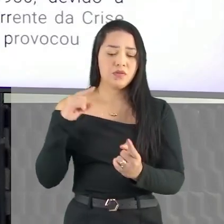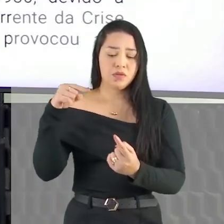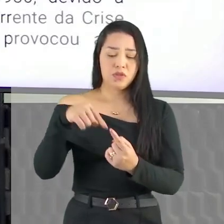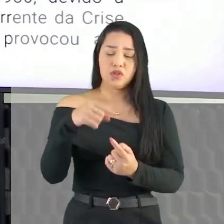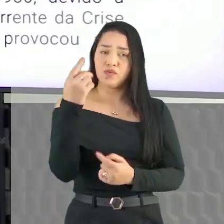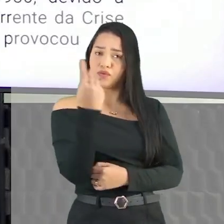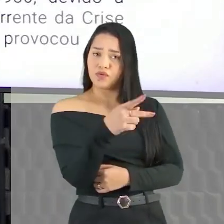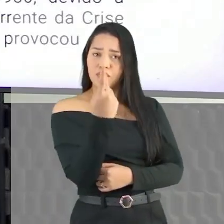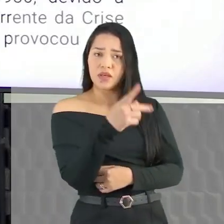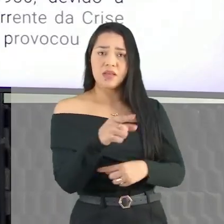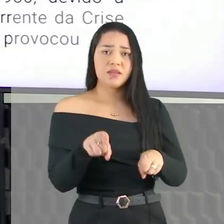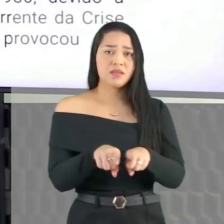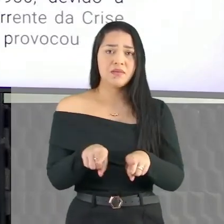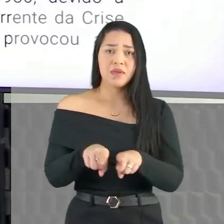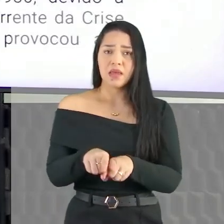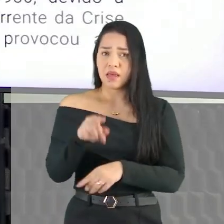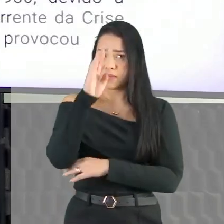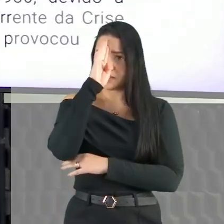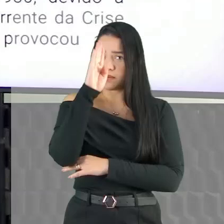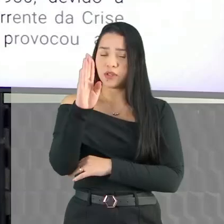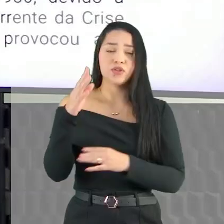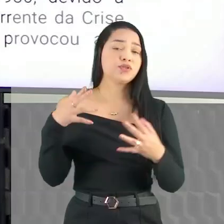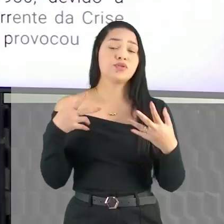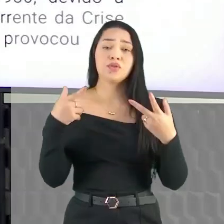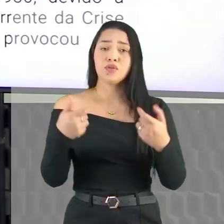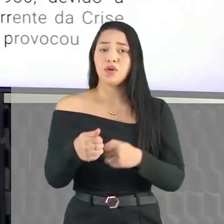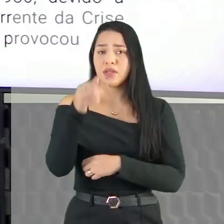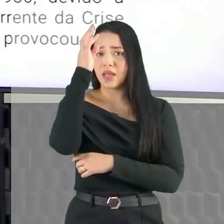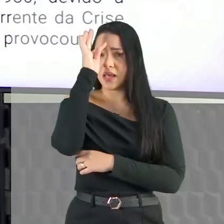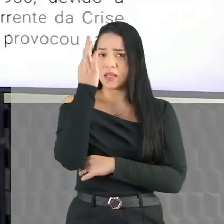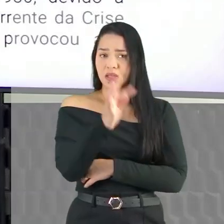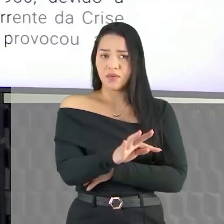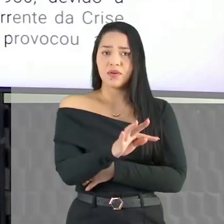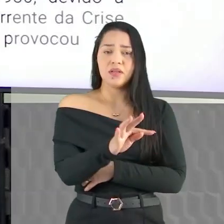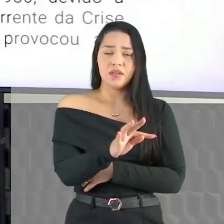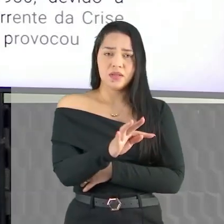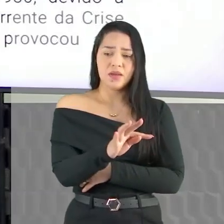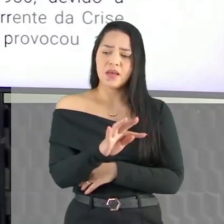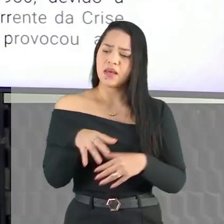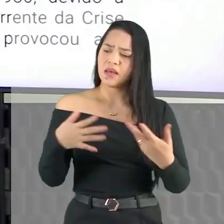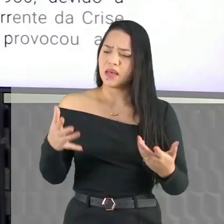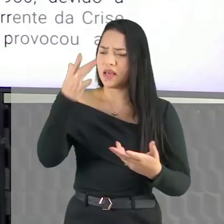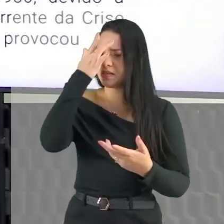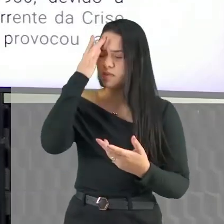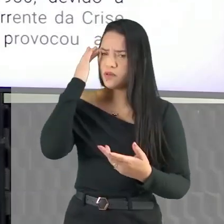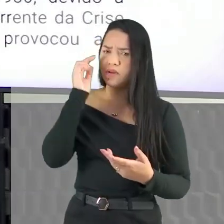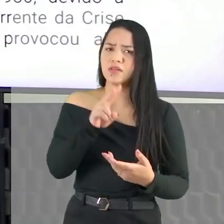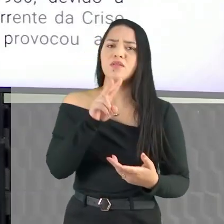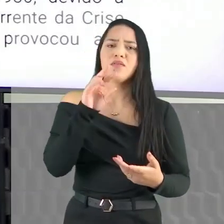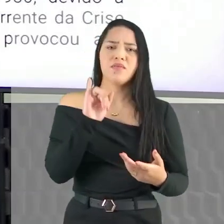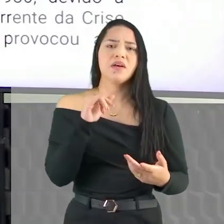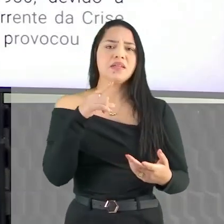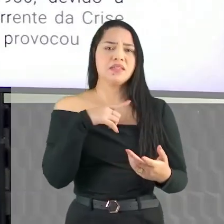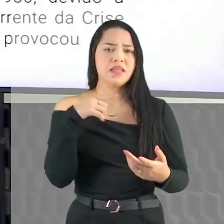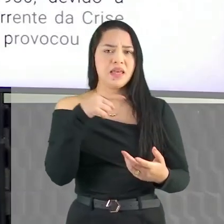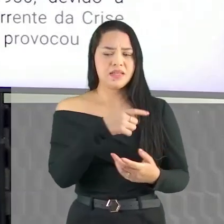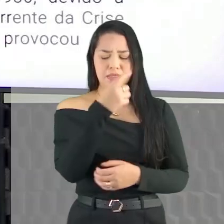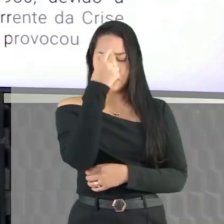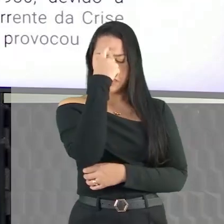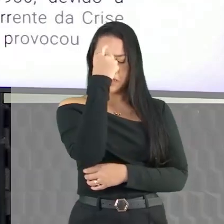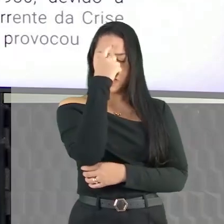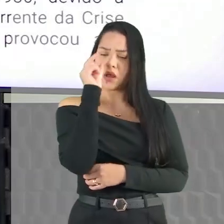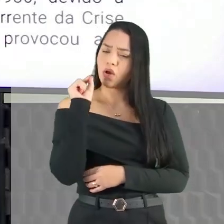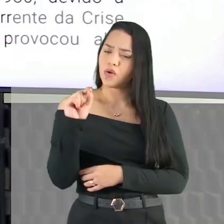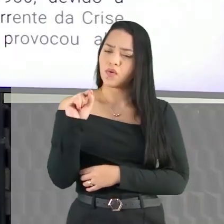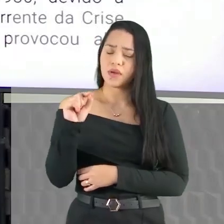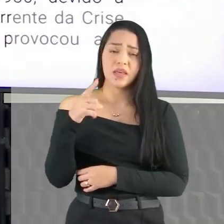intenções e, principalmente, né, toda a teoria nazista. E as pessoas vão comprar isso, vão comprar essa ideia e